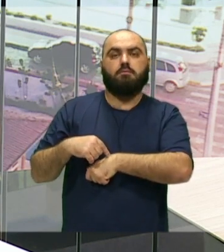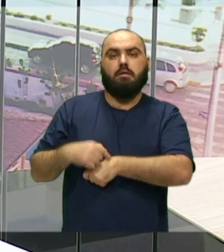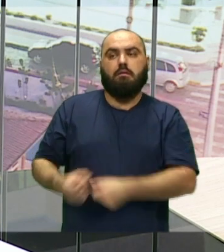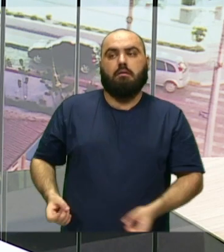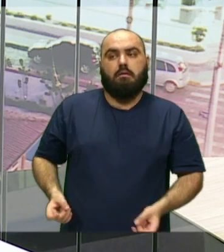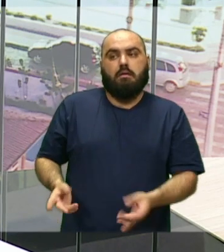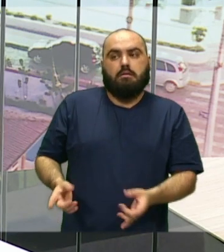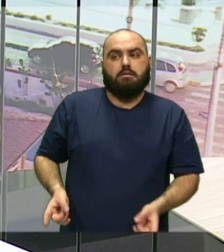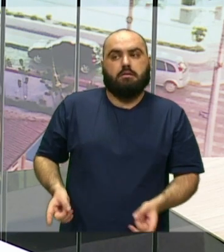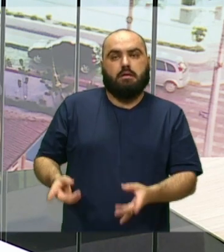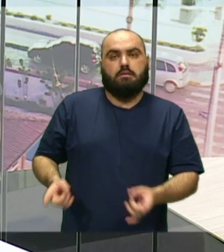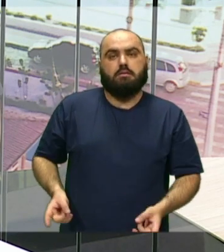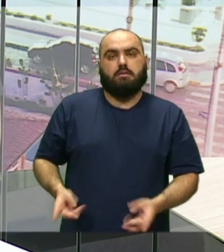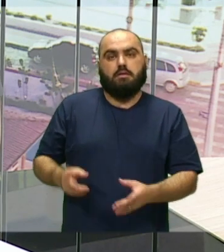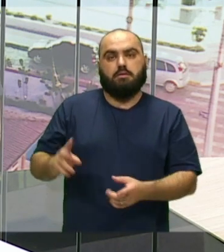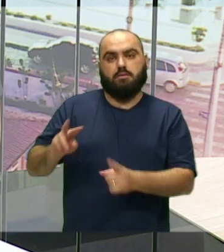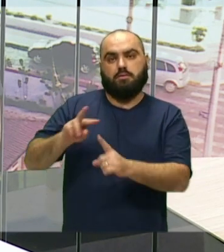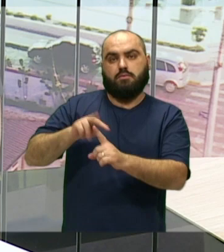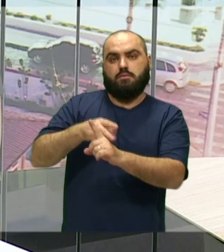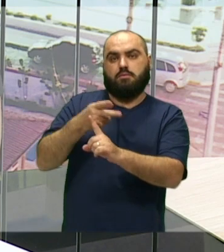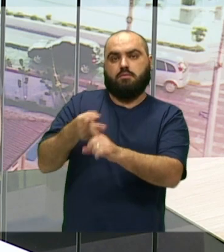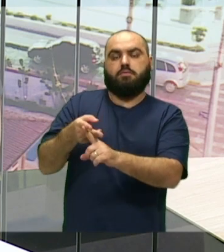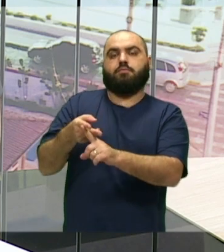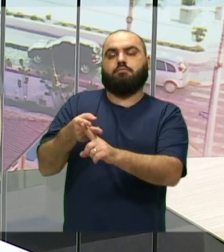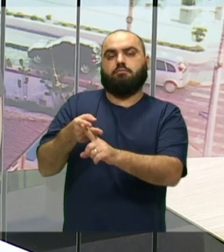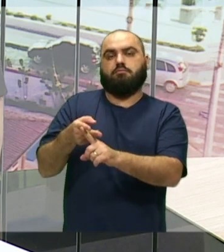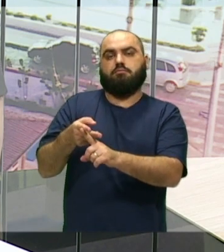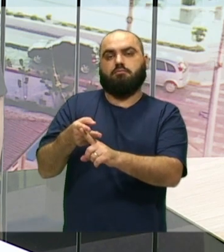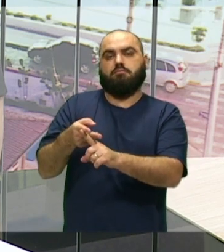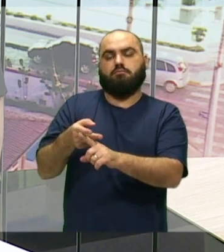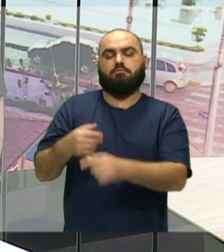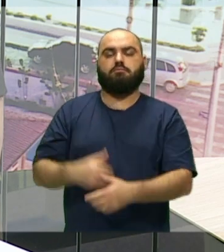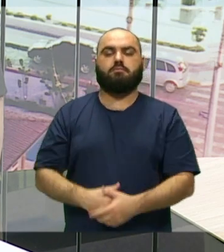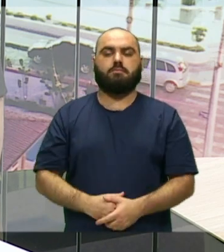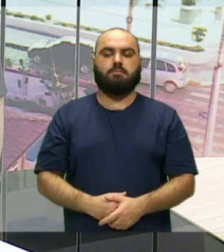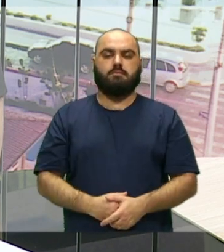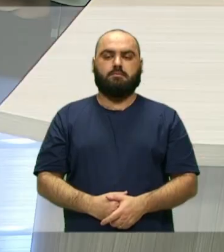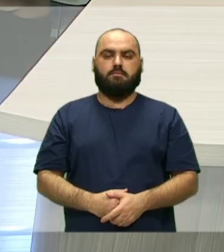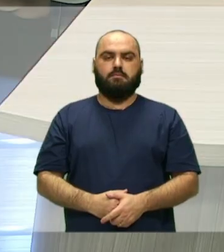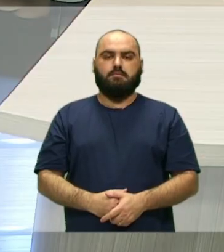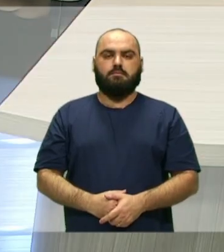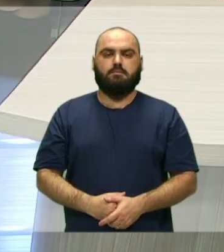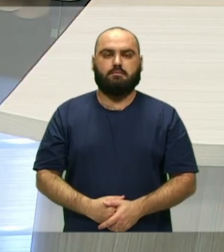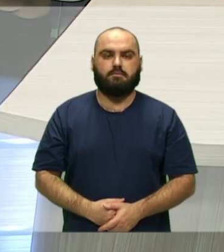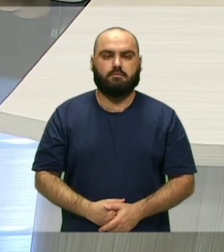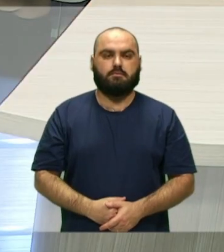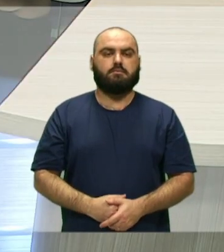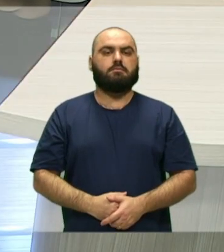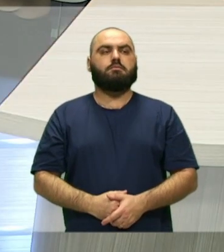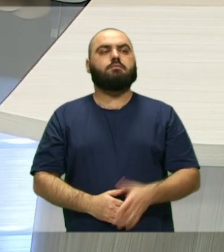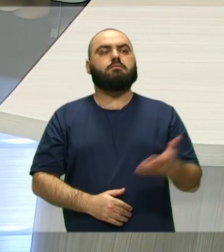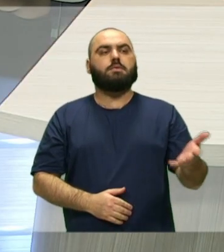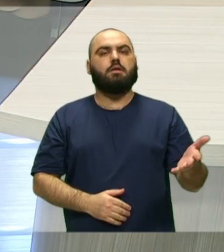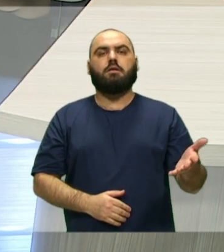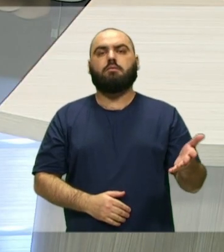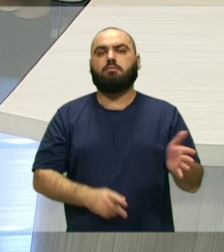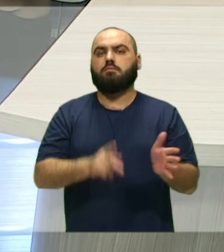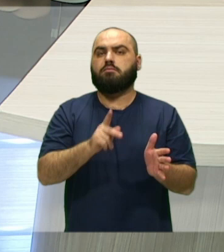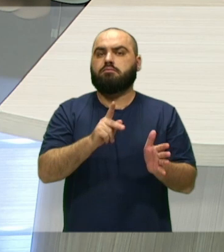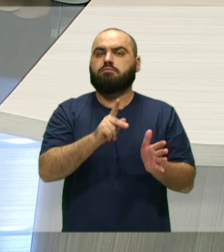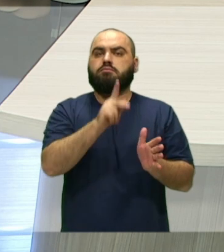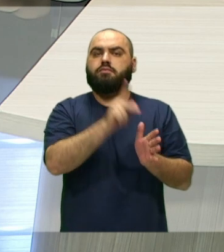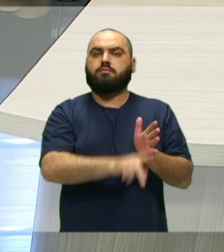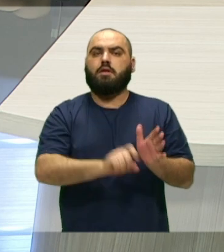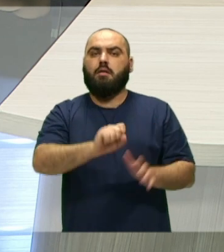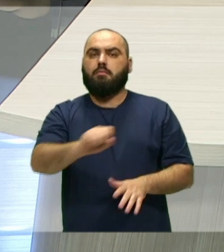gastar mais e energia por causa disso por causa desses turnos de trabalho e sobre o programa permanente de aproveitamento de